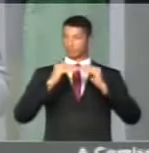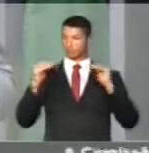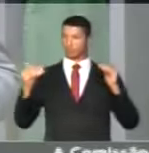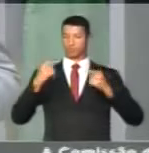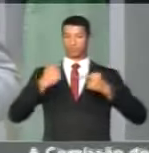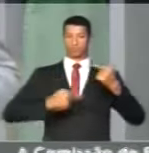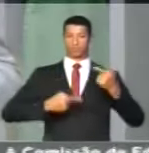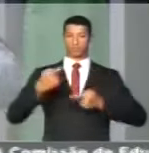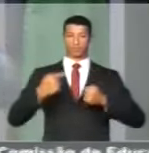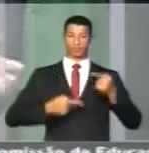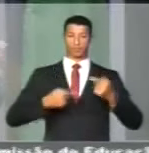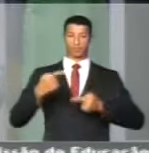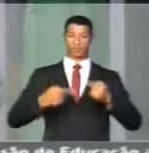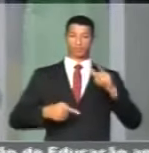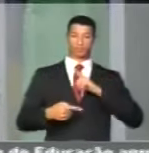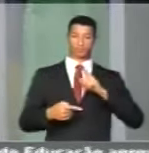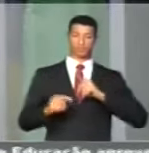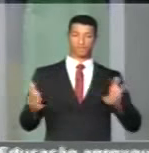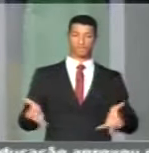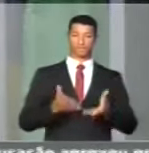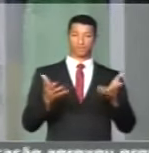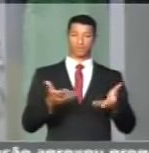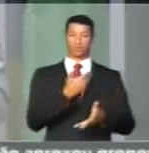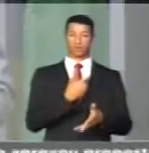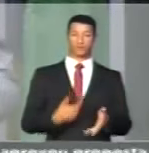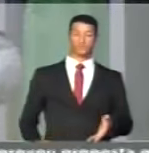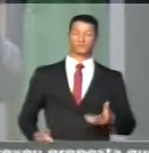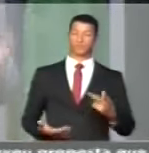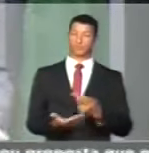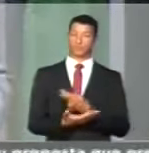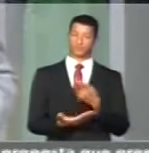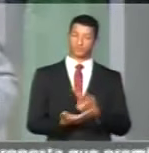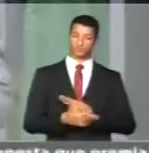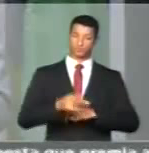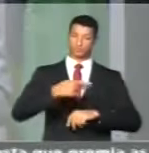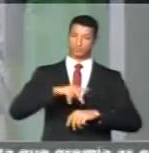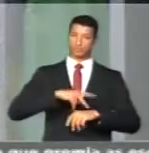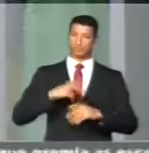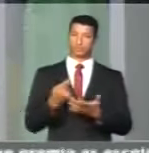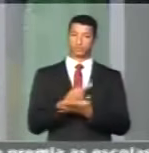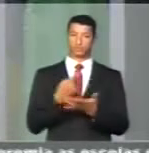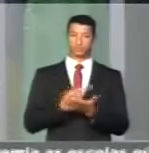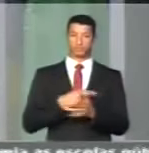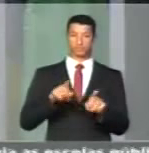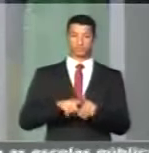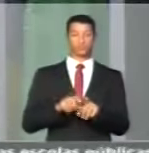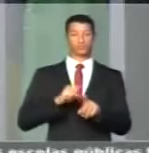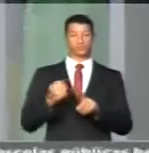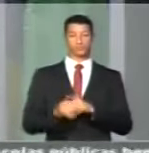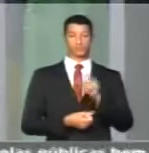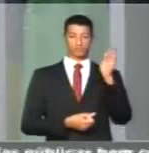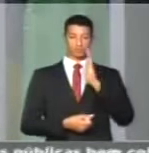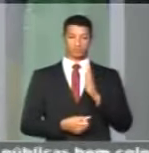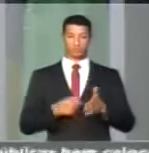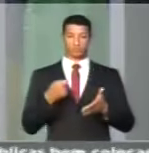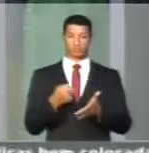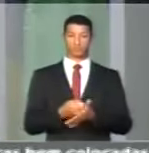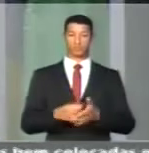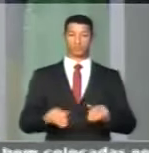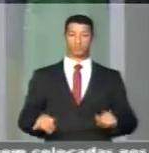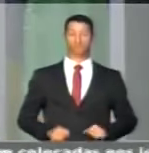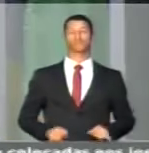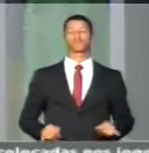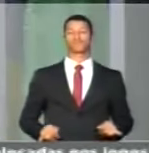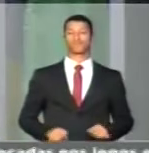uma política que tem induzido o governo ao erro, o país ao erro e a sociedade brasileira pagando um preço